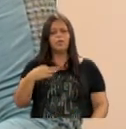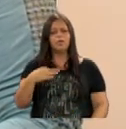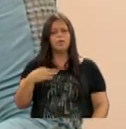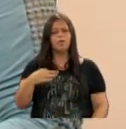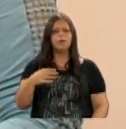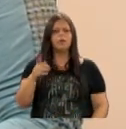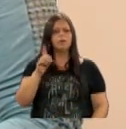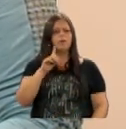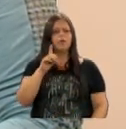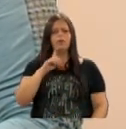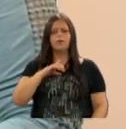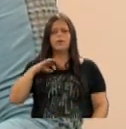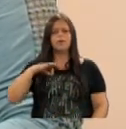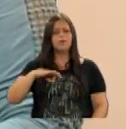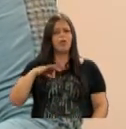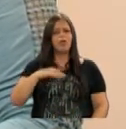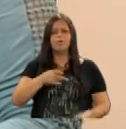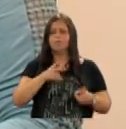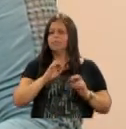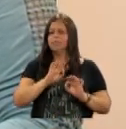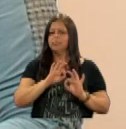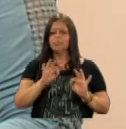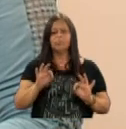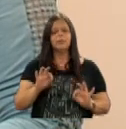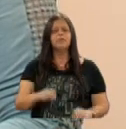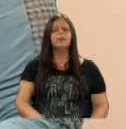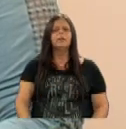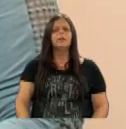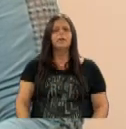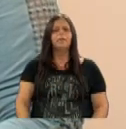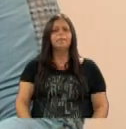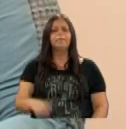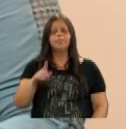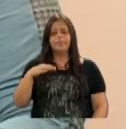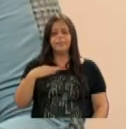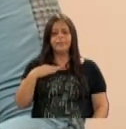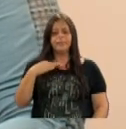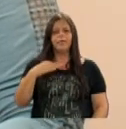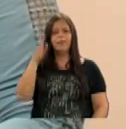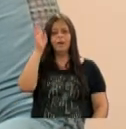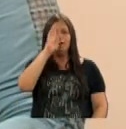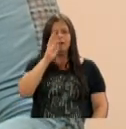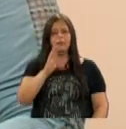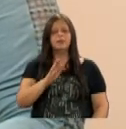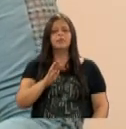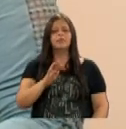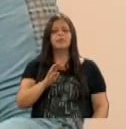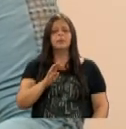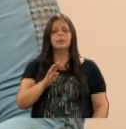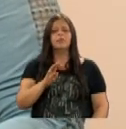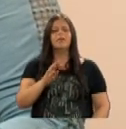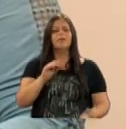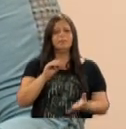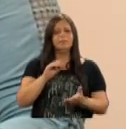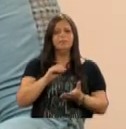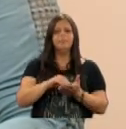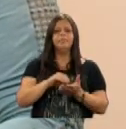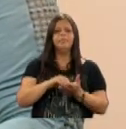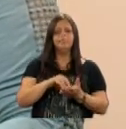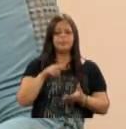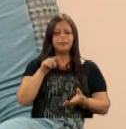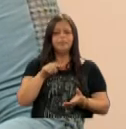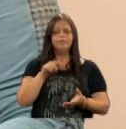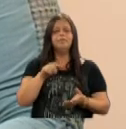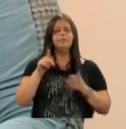voluntárias não recebem salário de forma alguma e isso ainda o voluntariado no brasil ainda carece